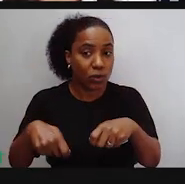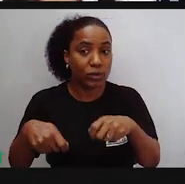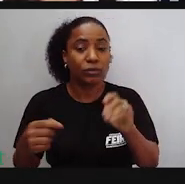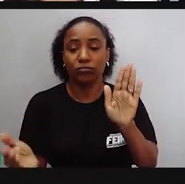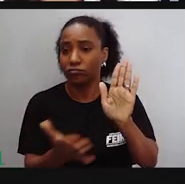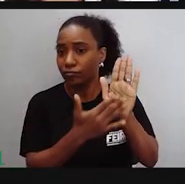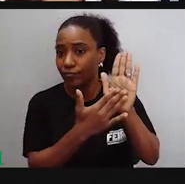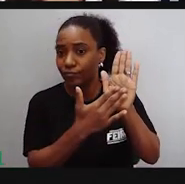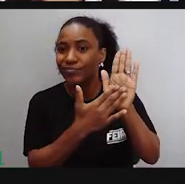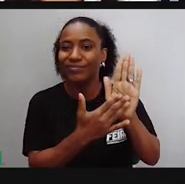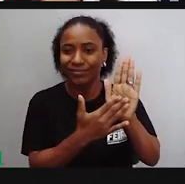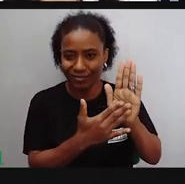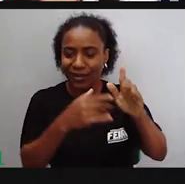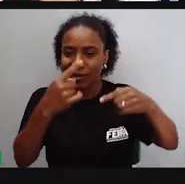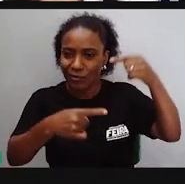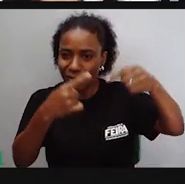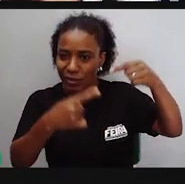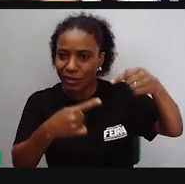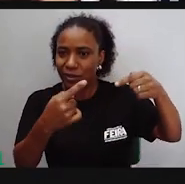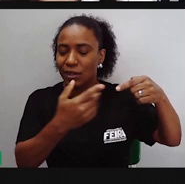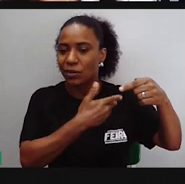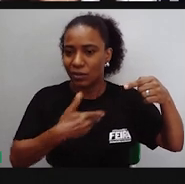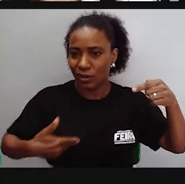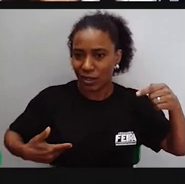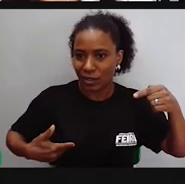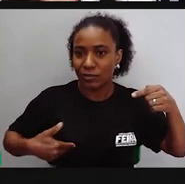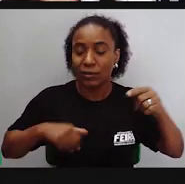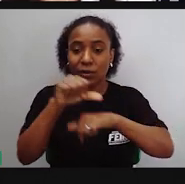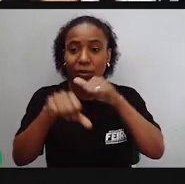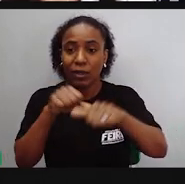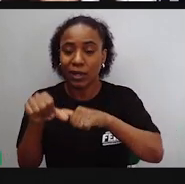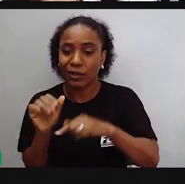para melhorar as condições de vida da região.